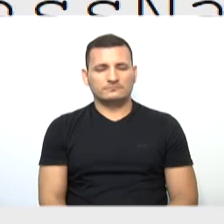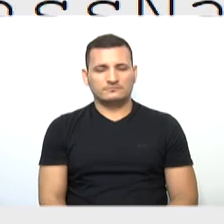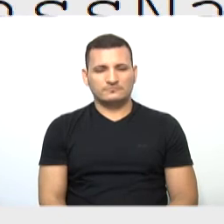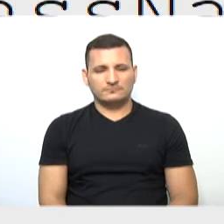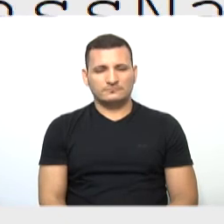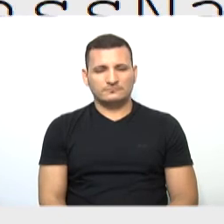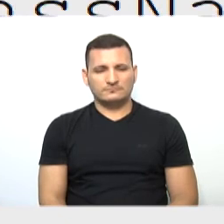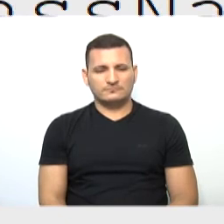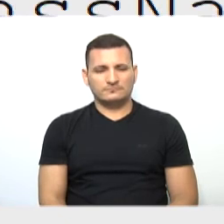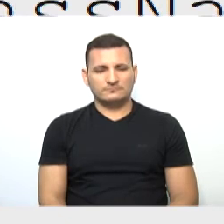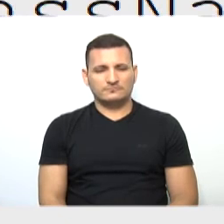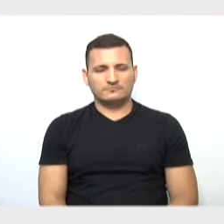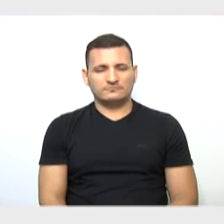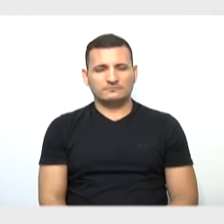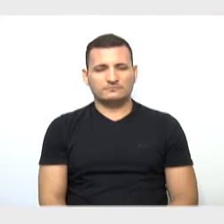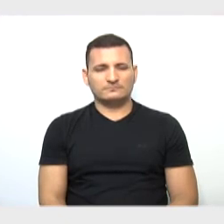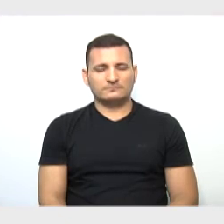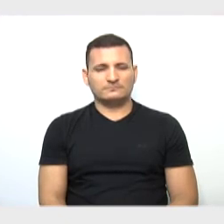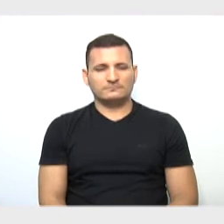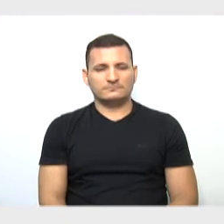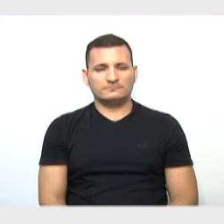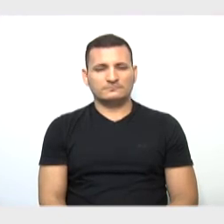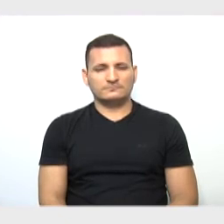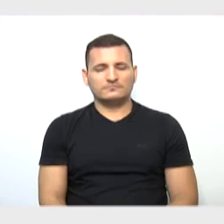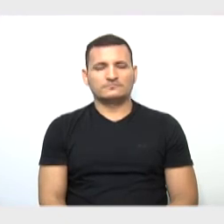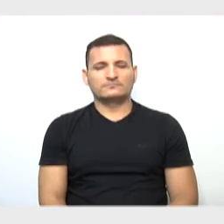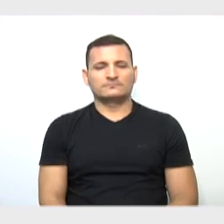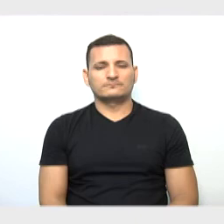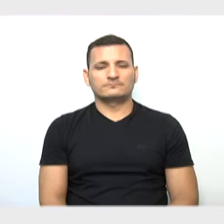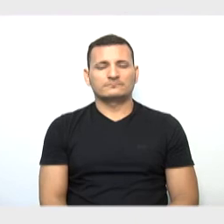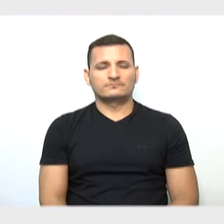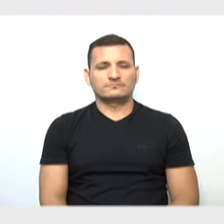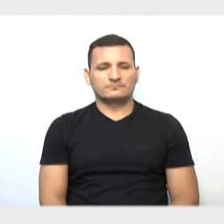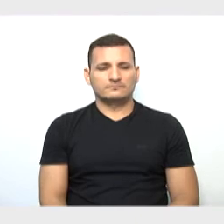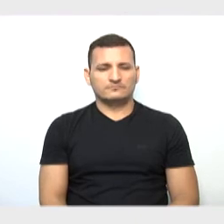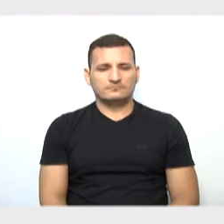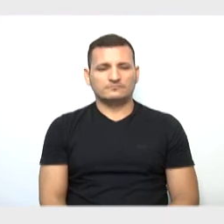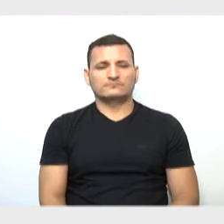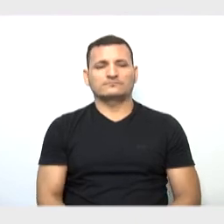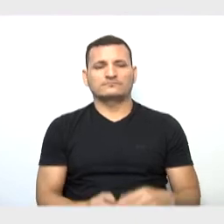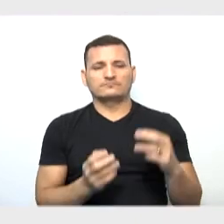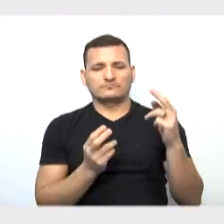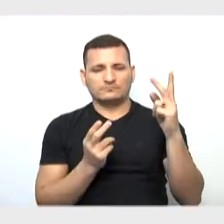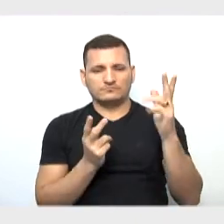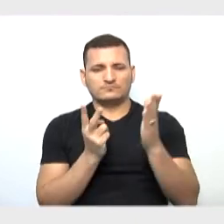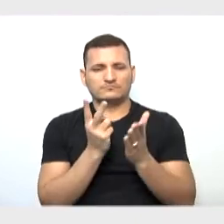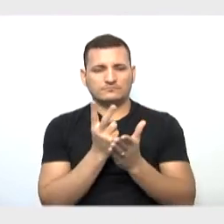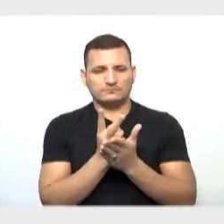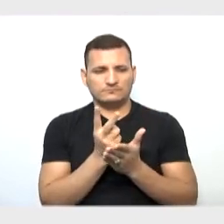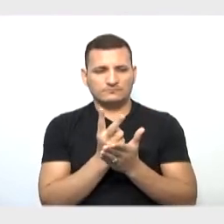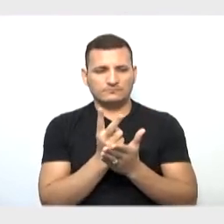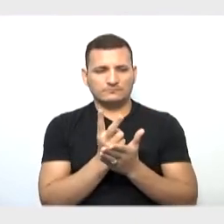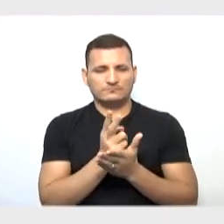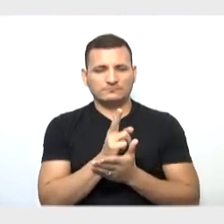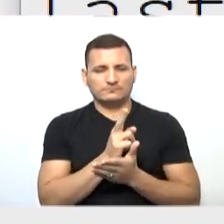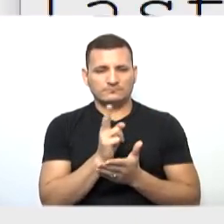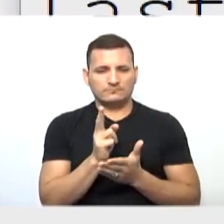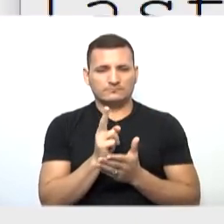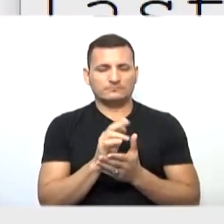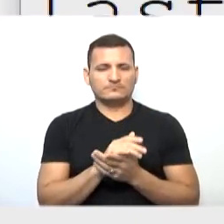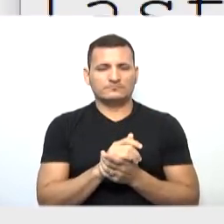by ID. Ele já me mostra aqui, ó, by ID. Mesma coisa, é o mesmo nome.